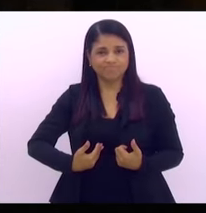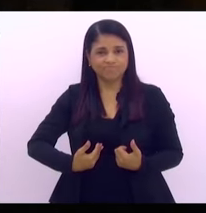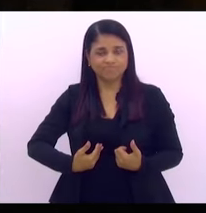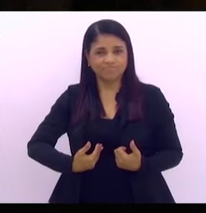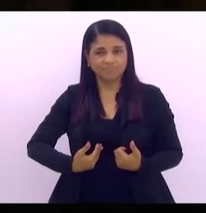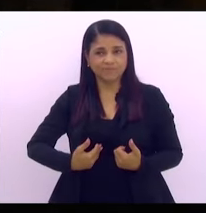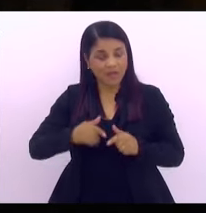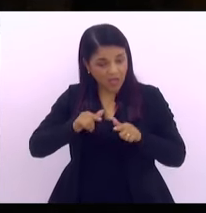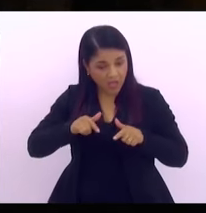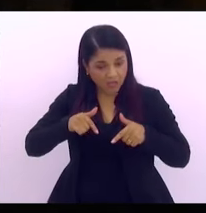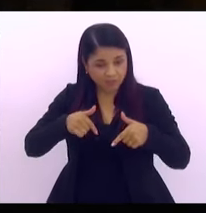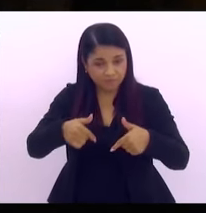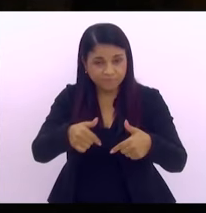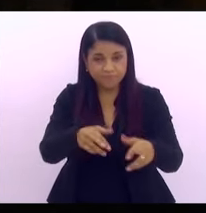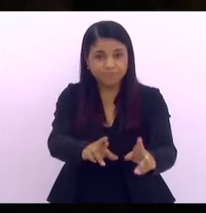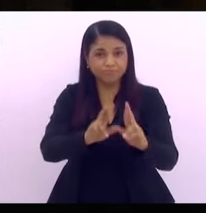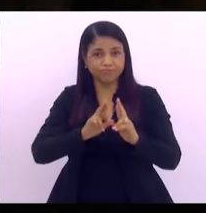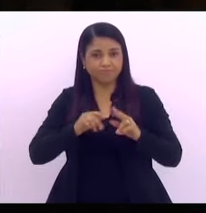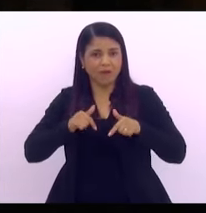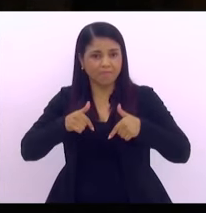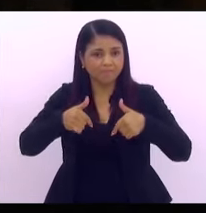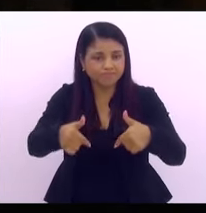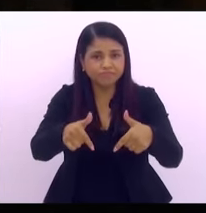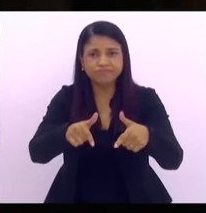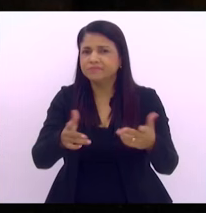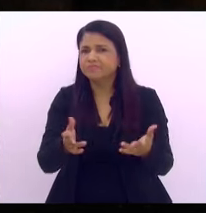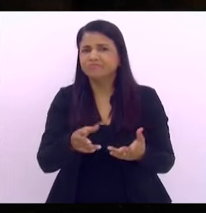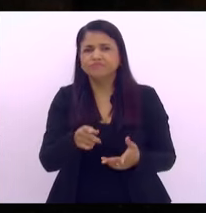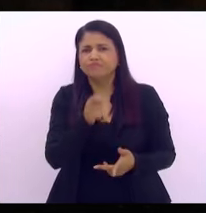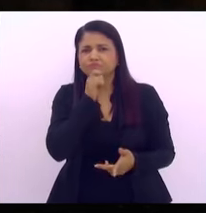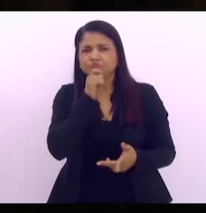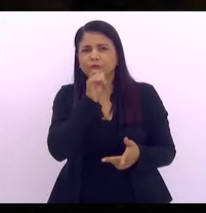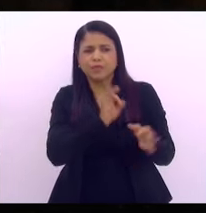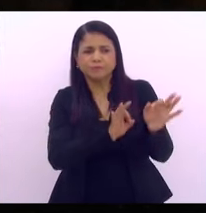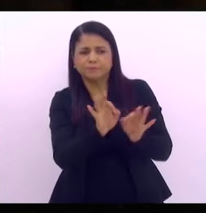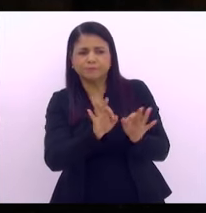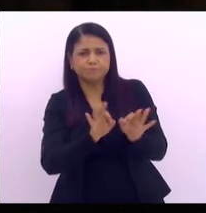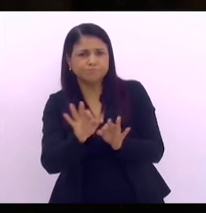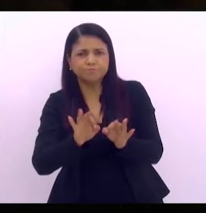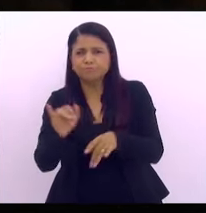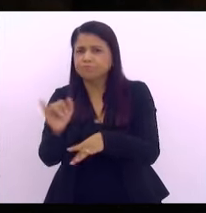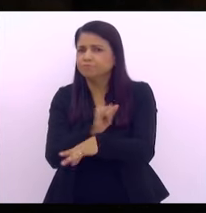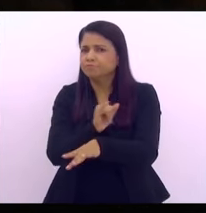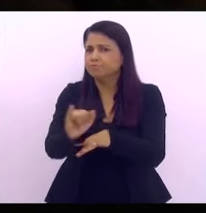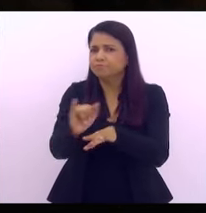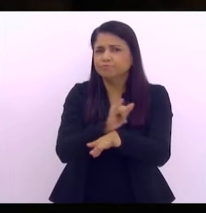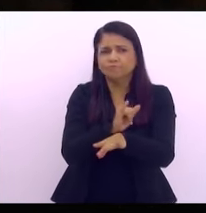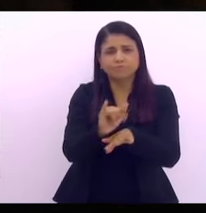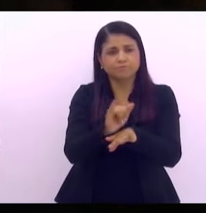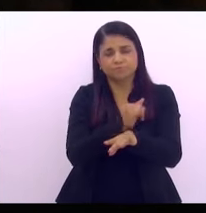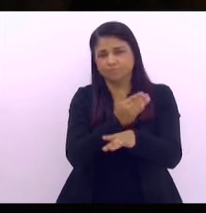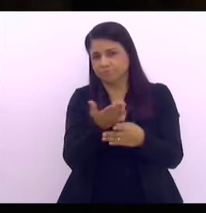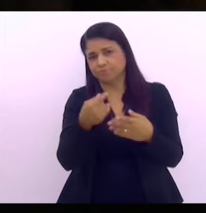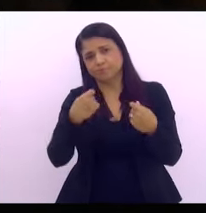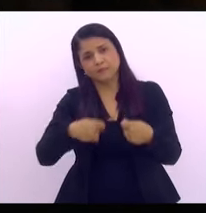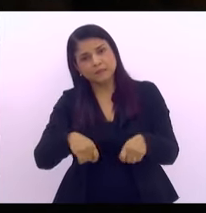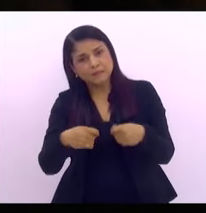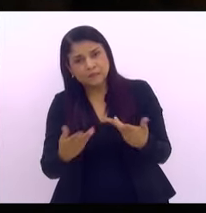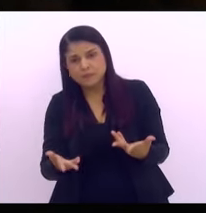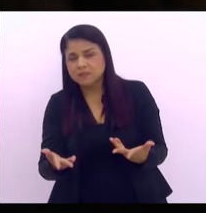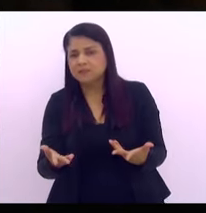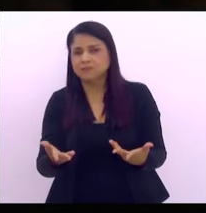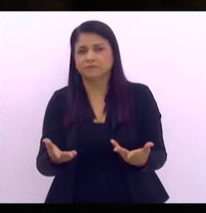reativamente e não tem um planejamento estratégico. E o que precisa ter é esse